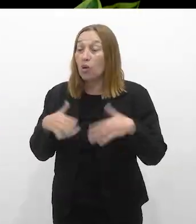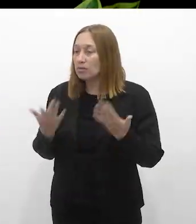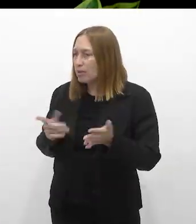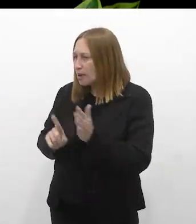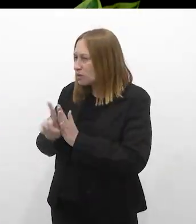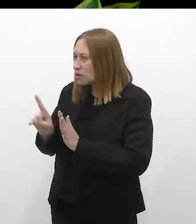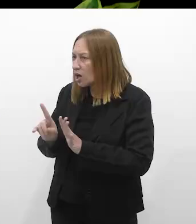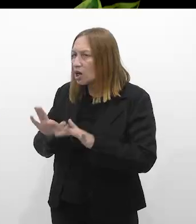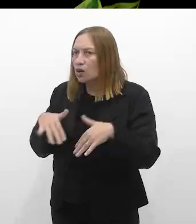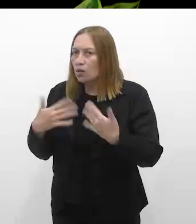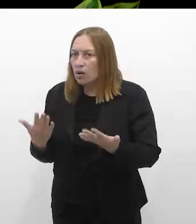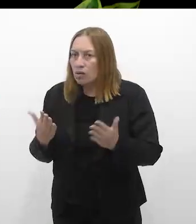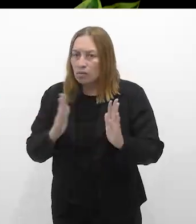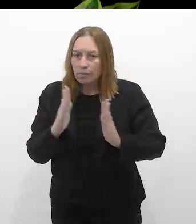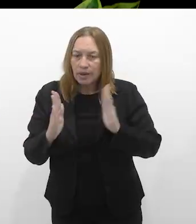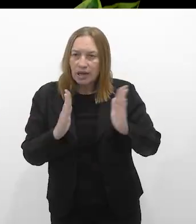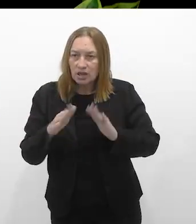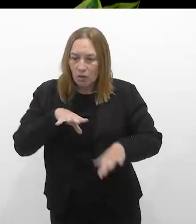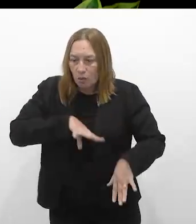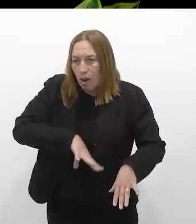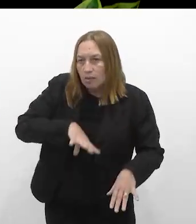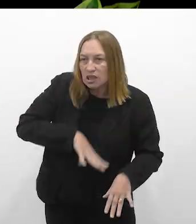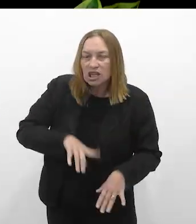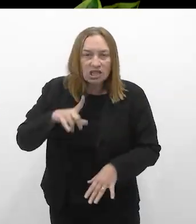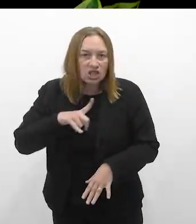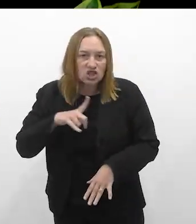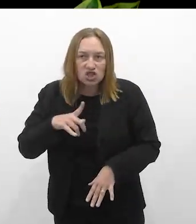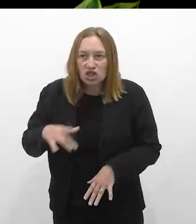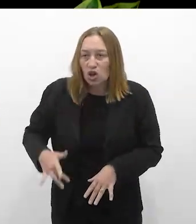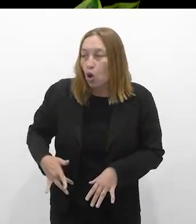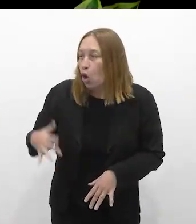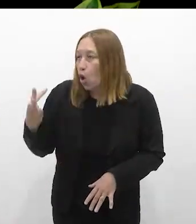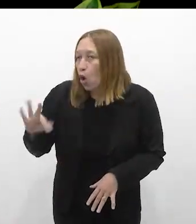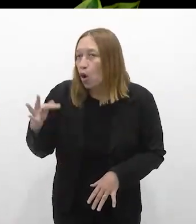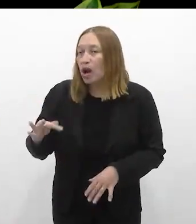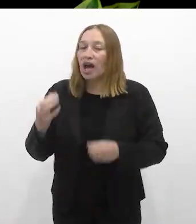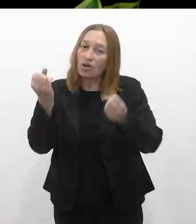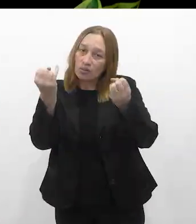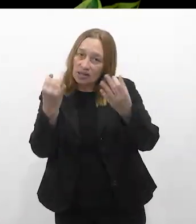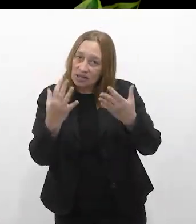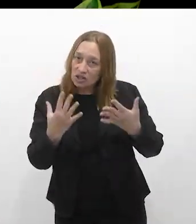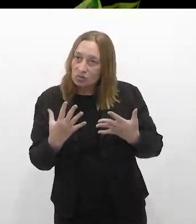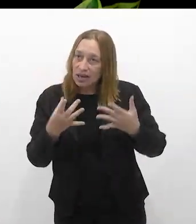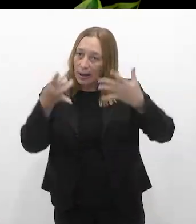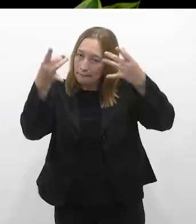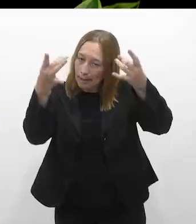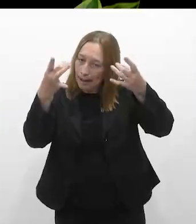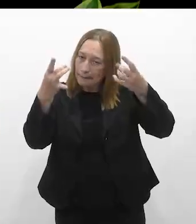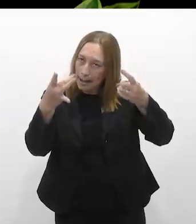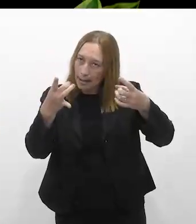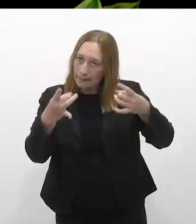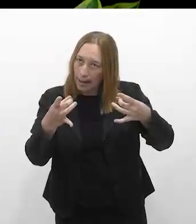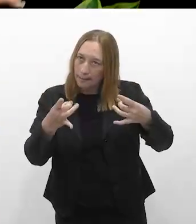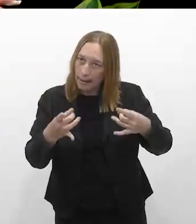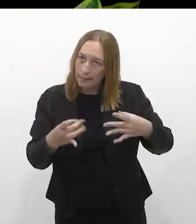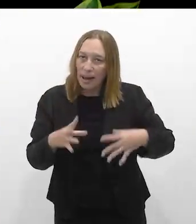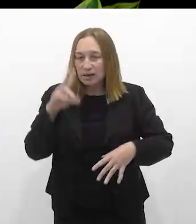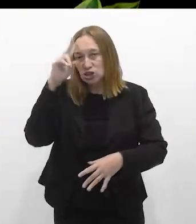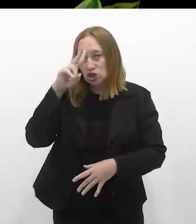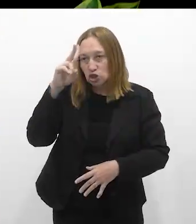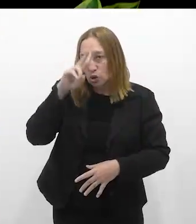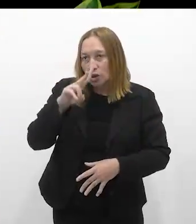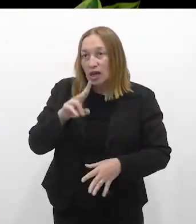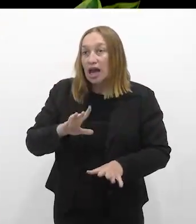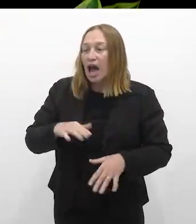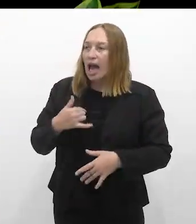ele me perguntou como era meu ciclo menstrual, se eu tinha cólica, aí eu comecei a narrar toda a minha história